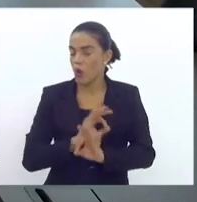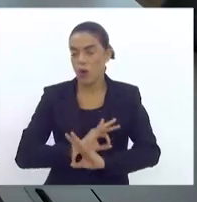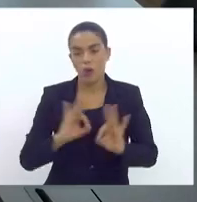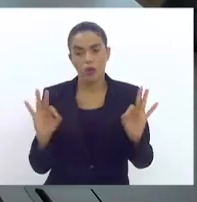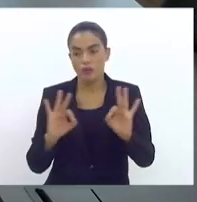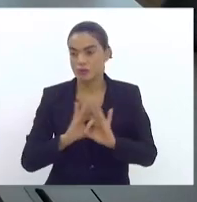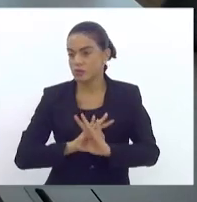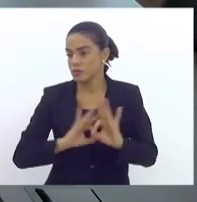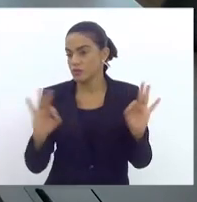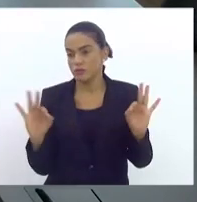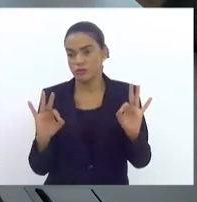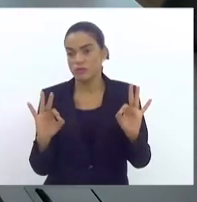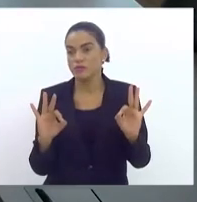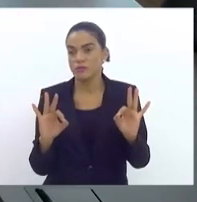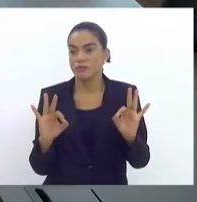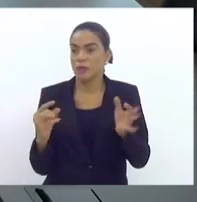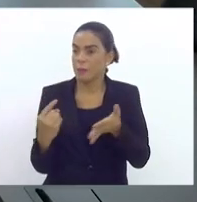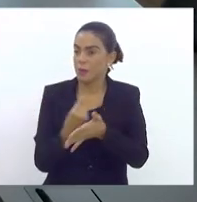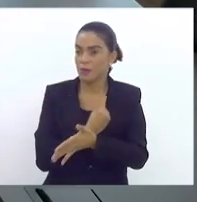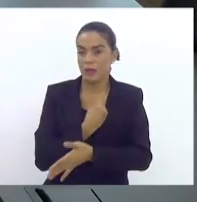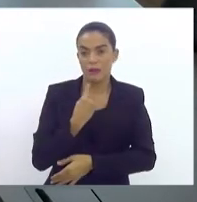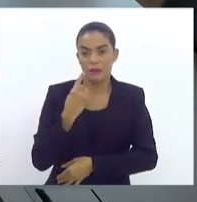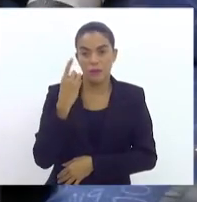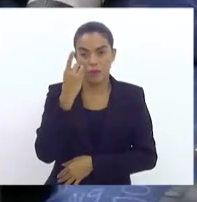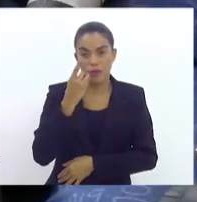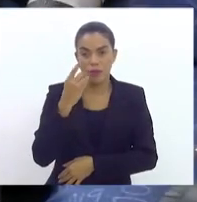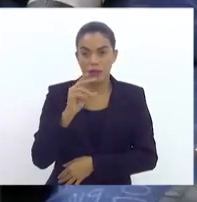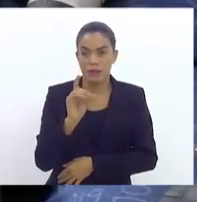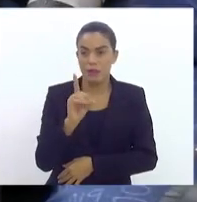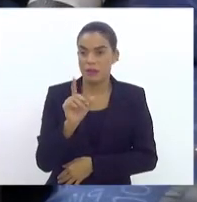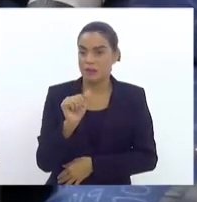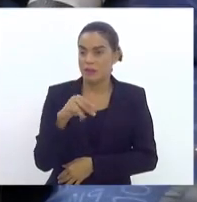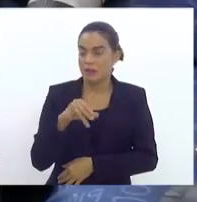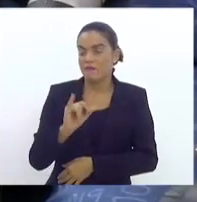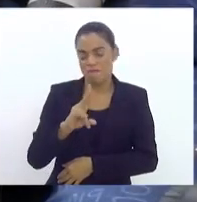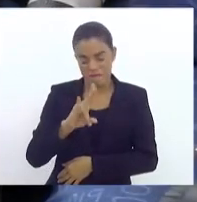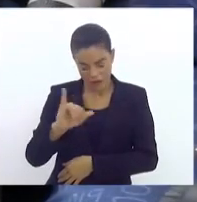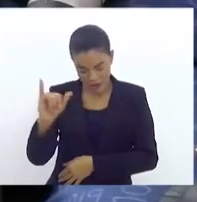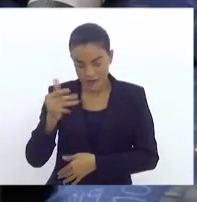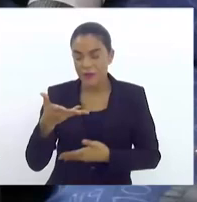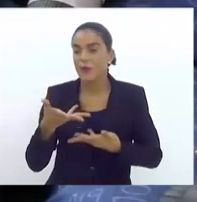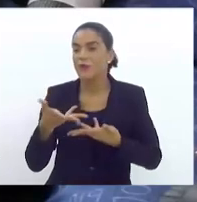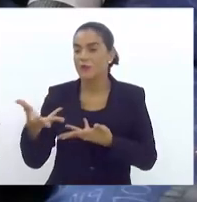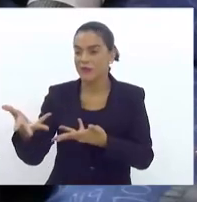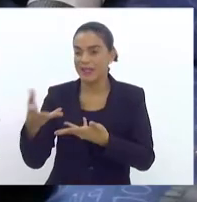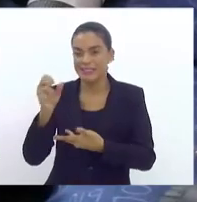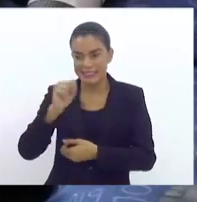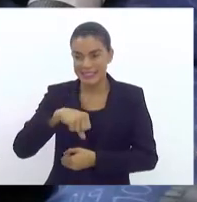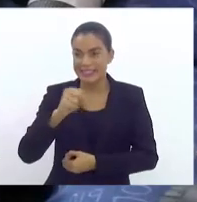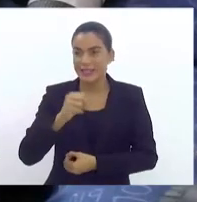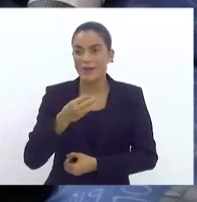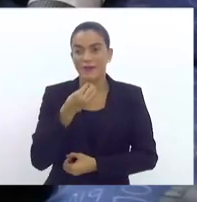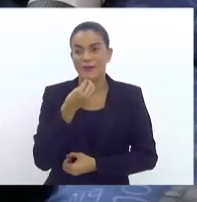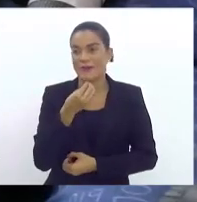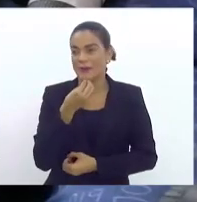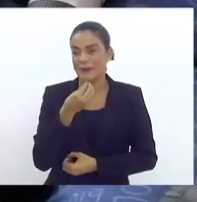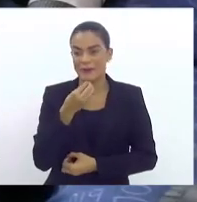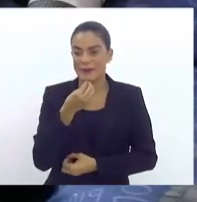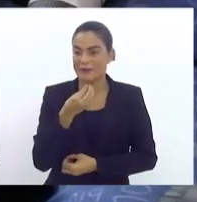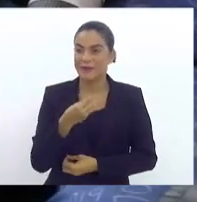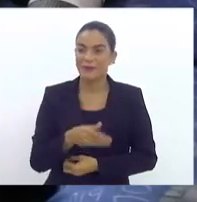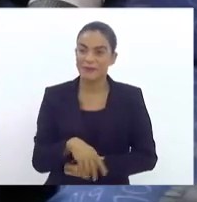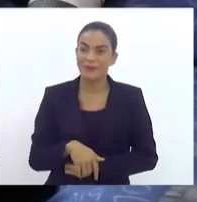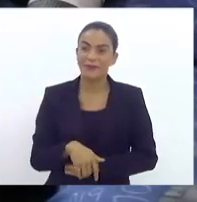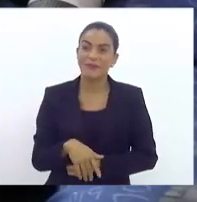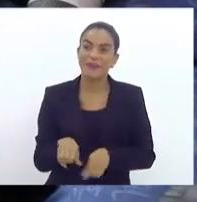foi ótimo a pergunta da deputada Dani Monteiro Porque sim serão convidados faça eu ali a ponte necessária Óbvio Vocês também vão fazer